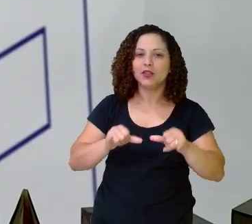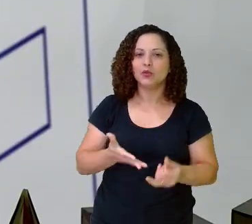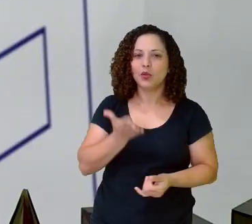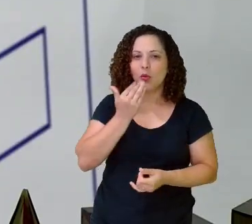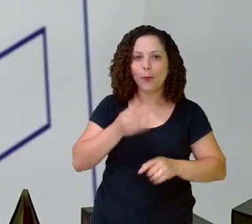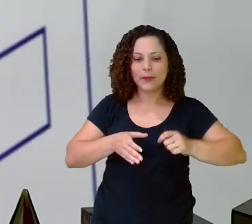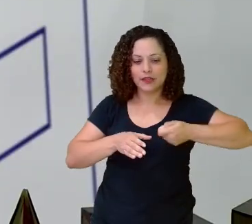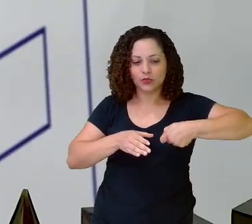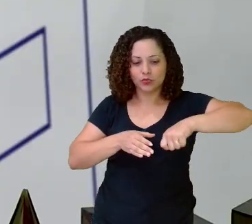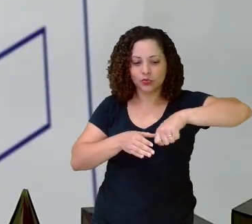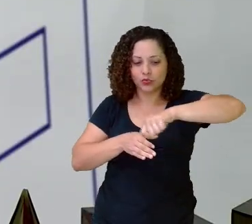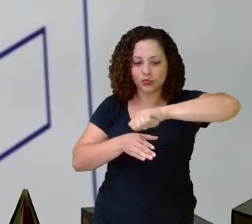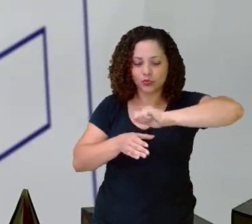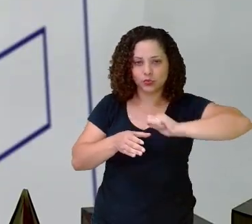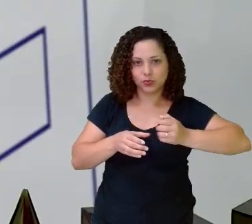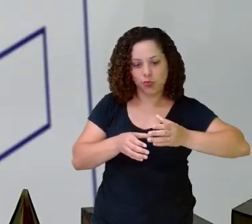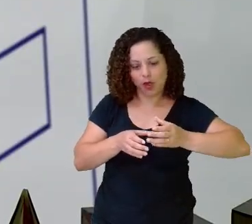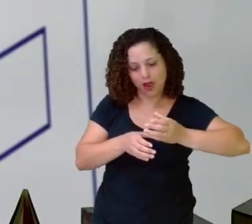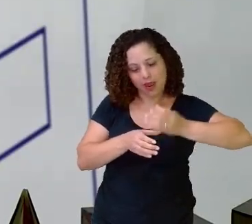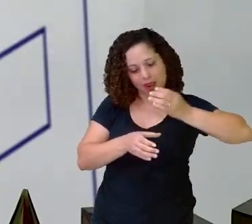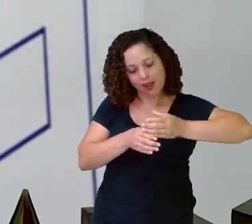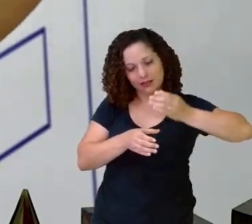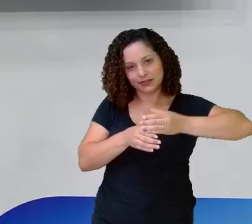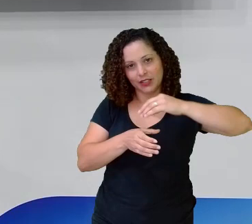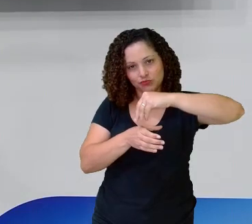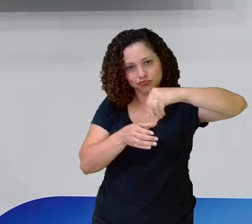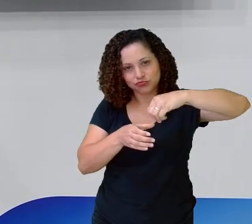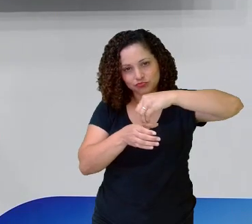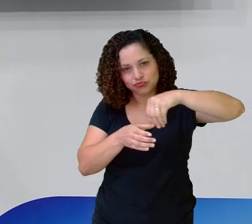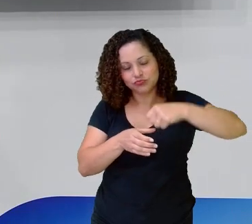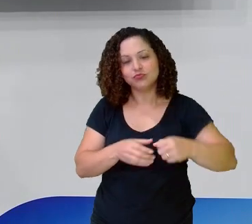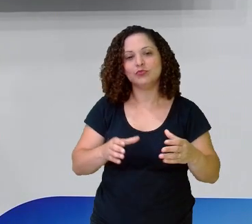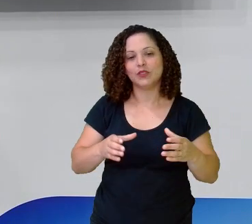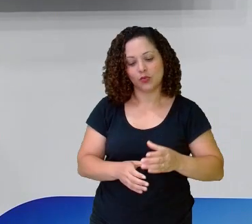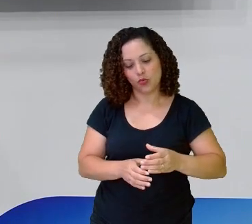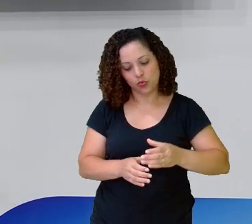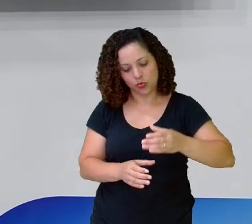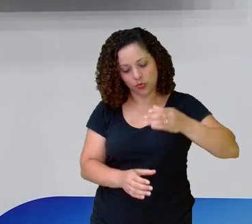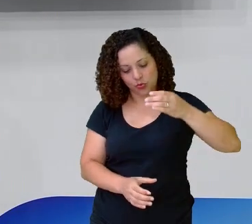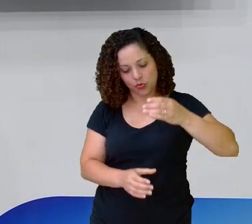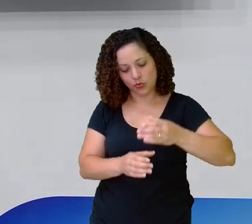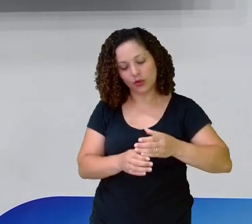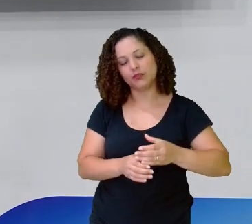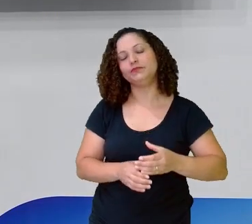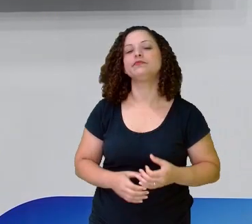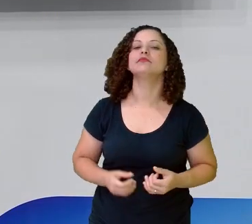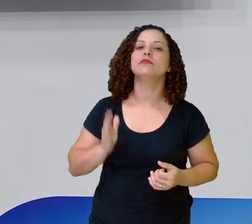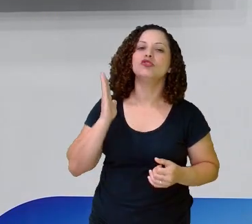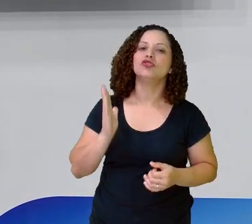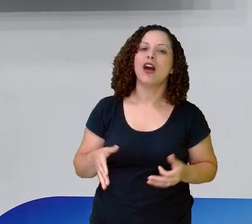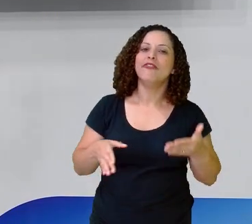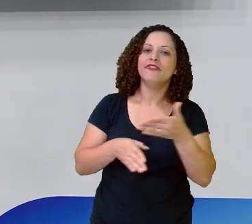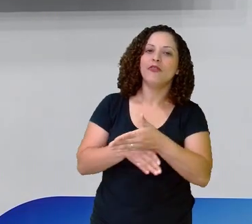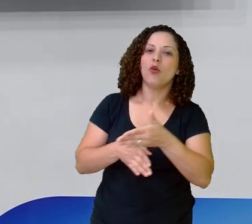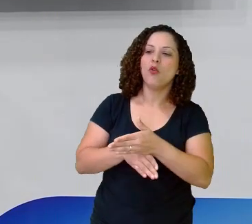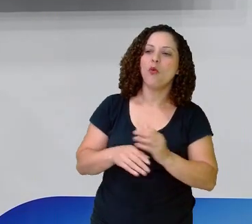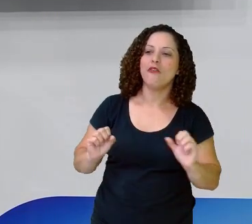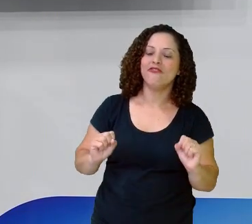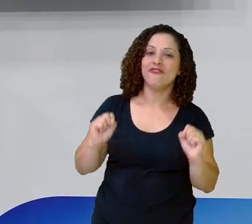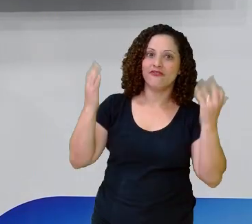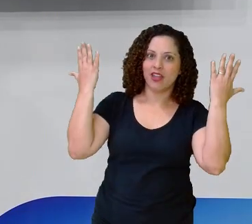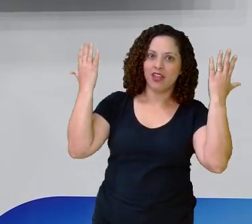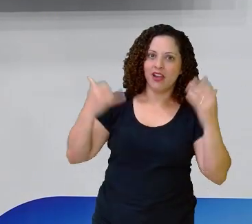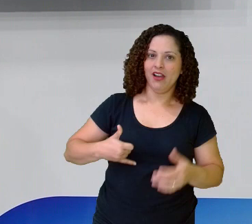comer com cachorro quente? Cilindro. Você já foi a alguma festa